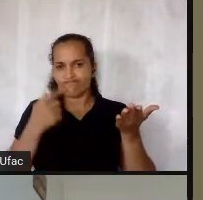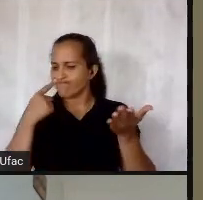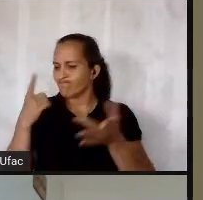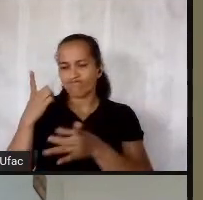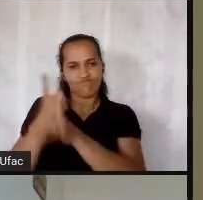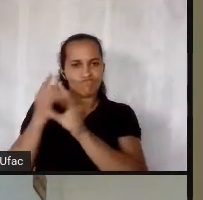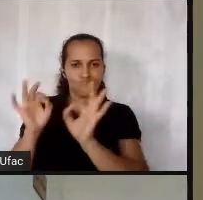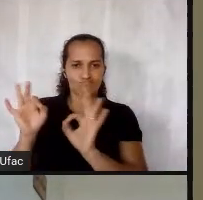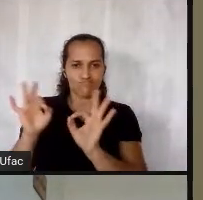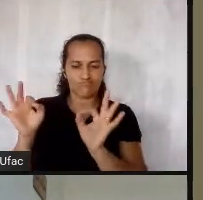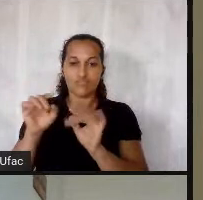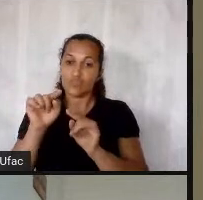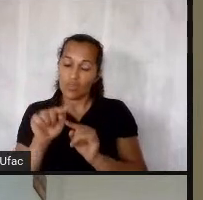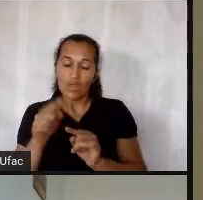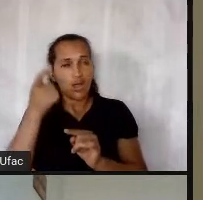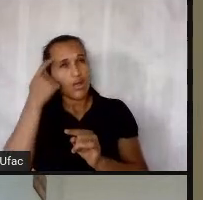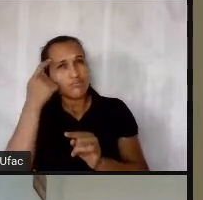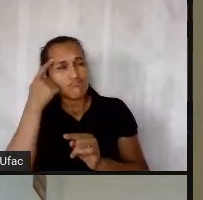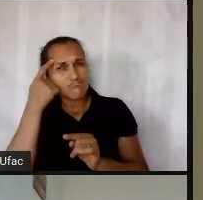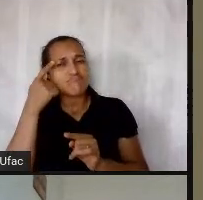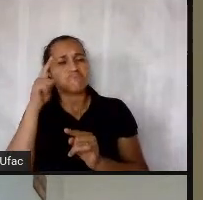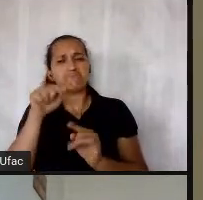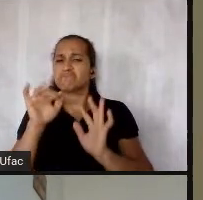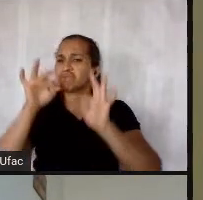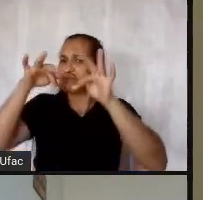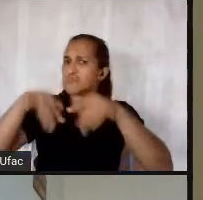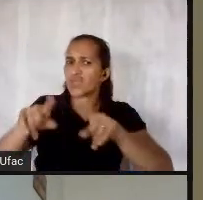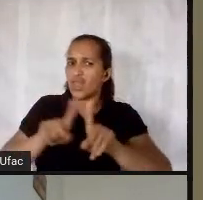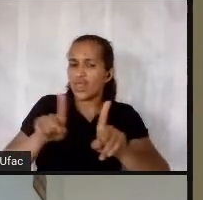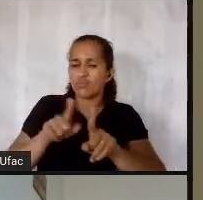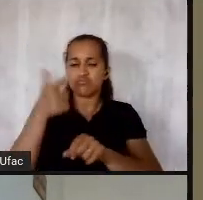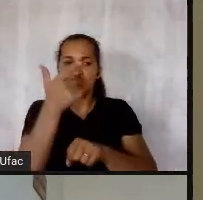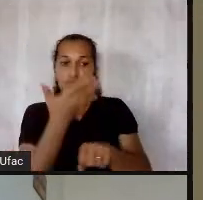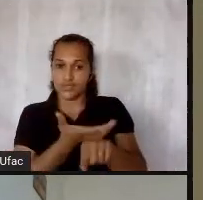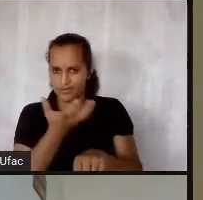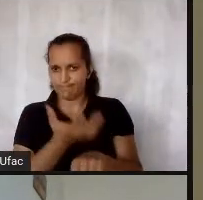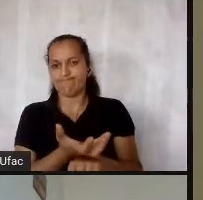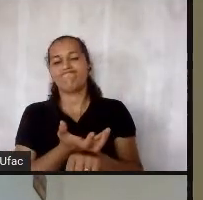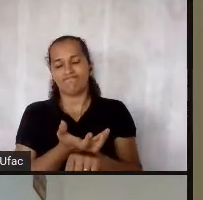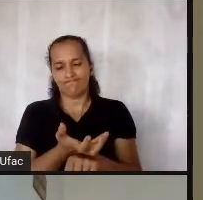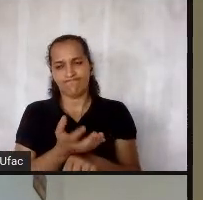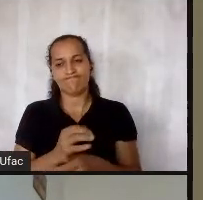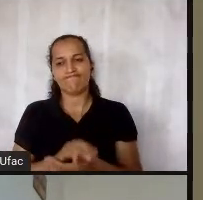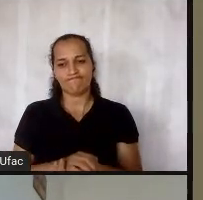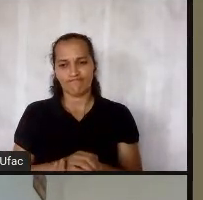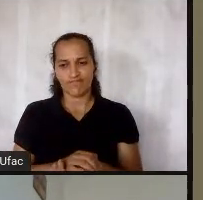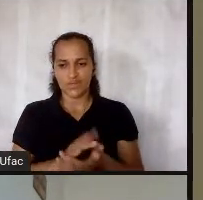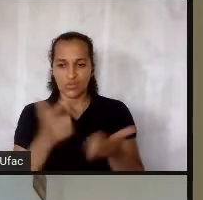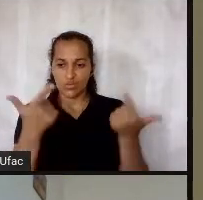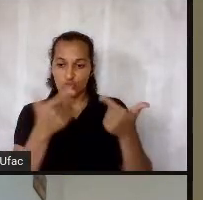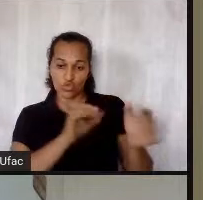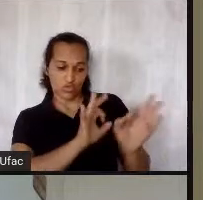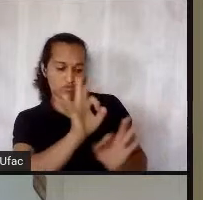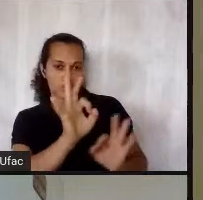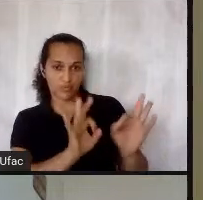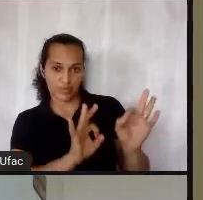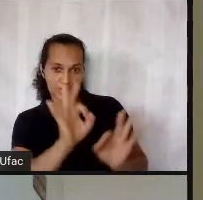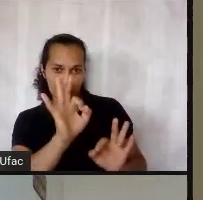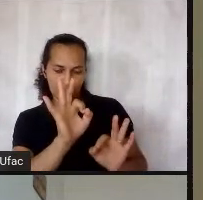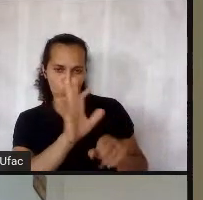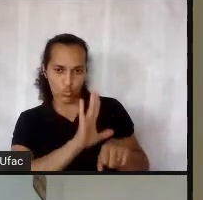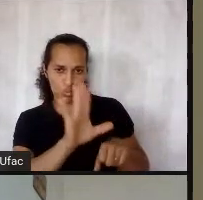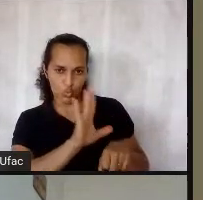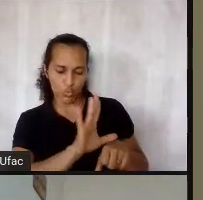portanto, e eu cheguei à conclusão de que talvez a questão fosse essa, não ter um plano separado ainda para